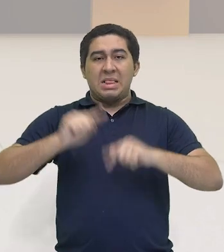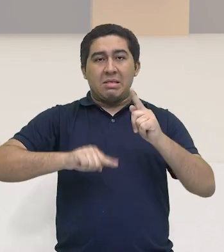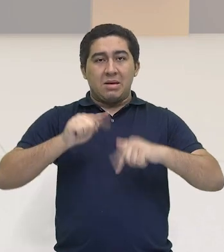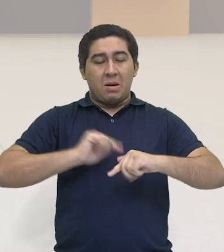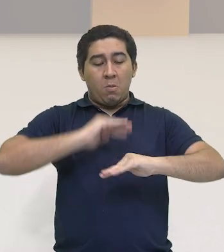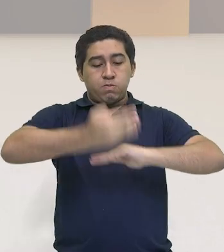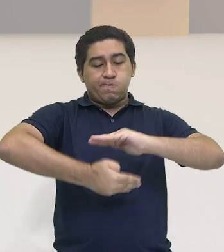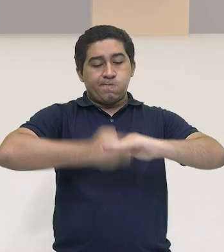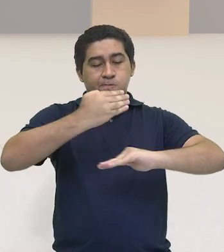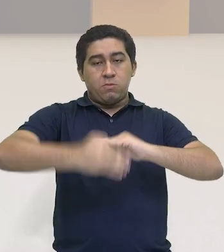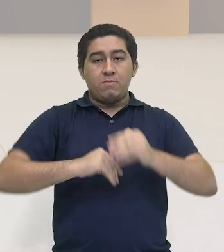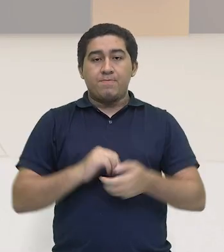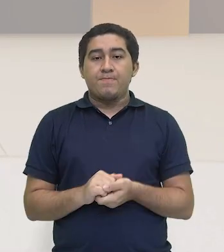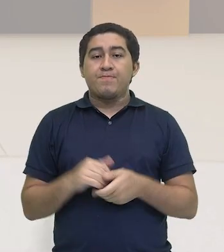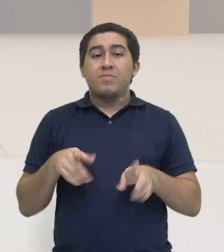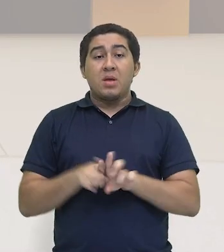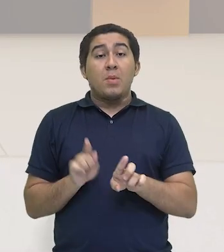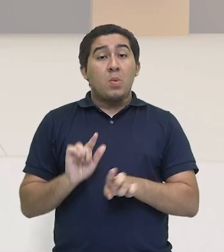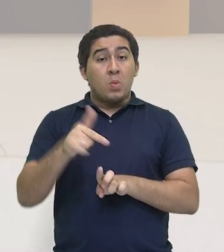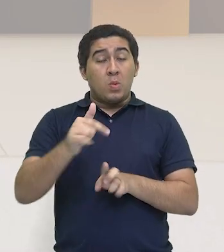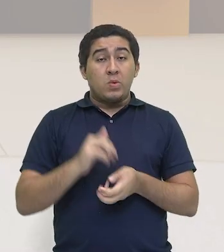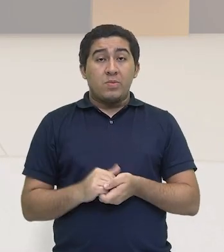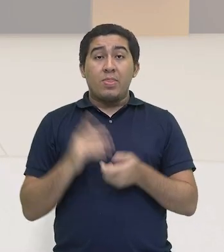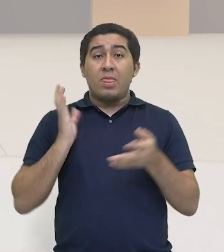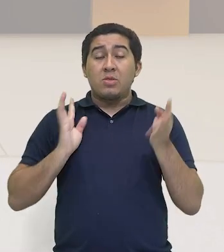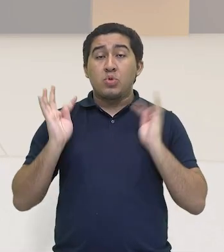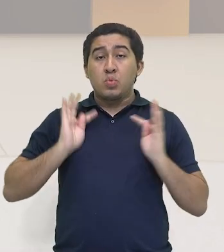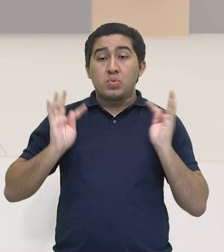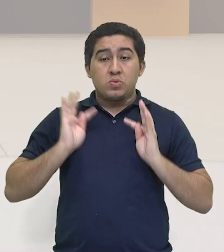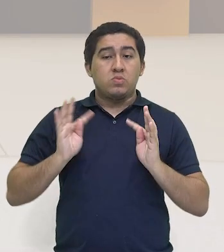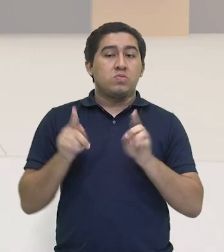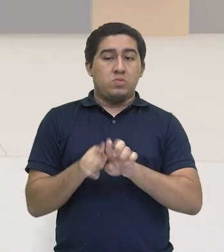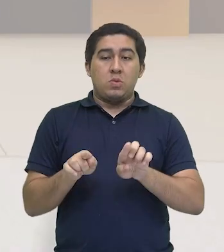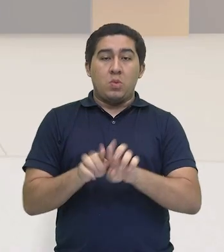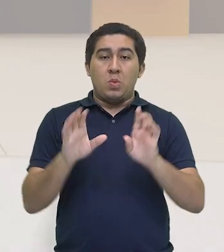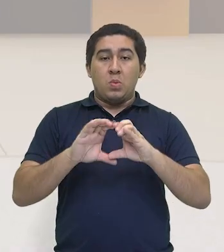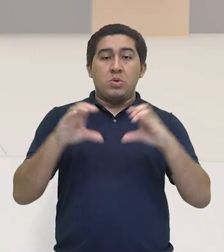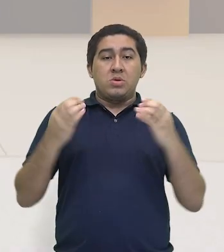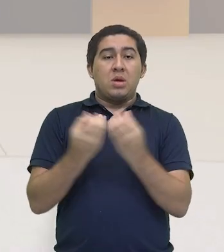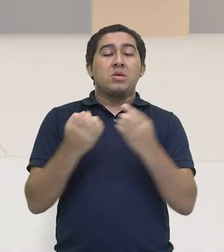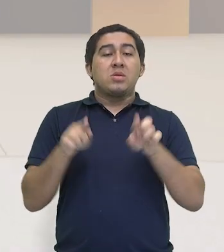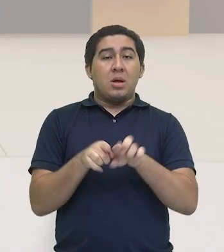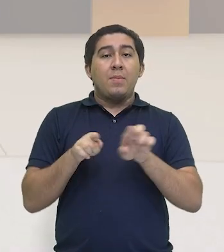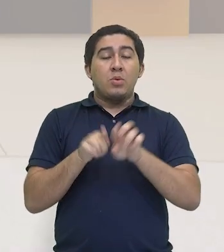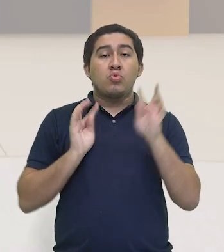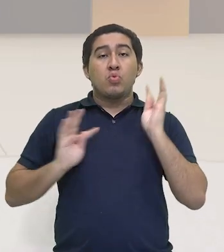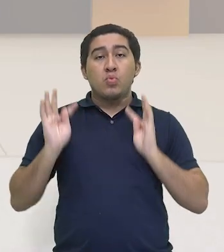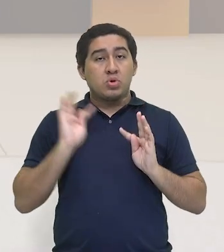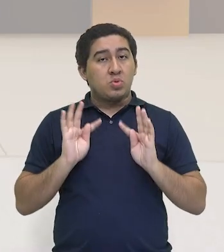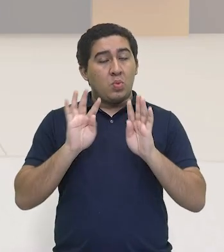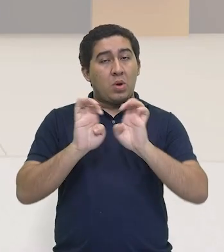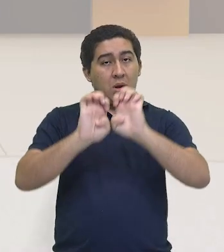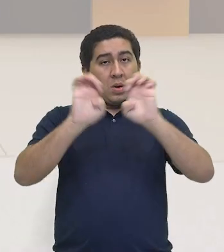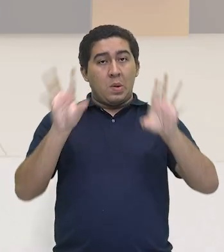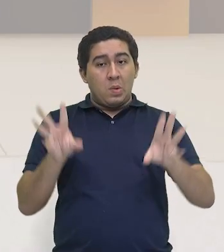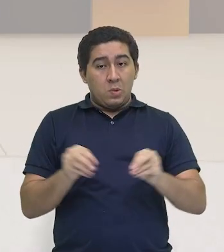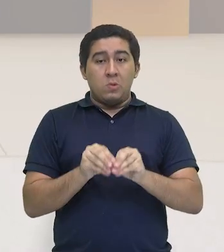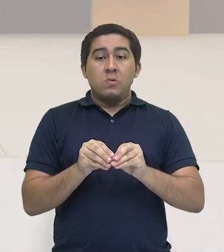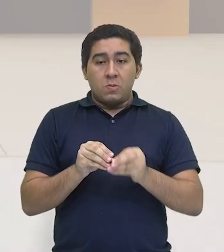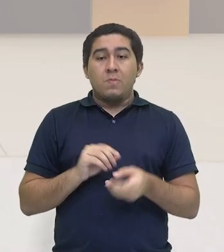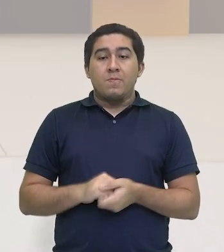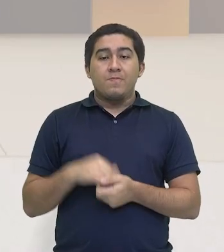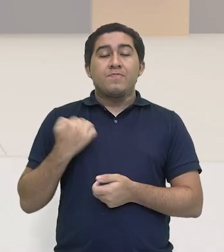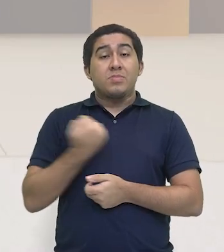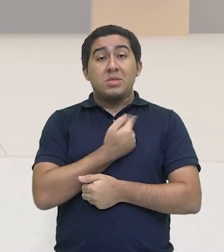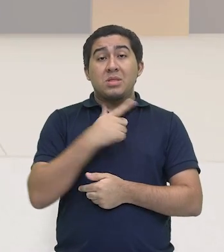aí, nós temos agora falando de guias turísticos, né, comunitários, e o turismo ecológico. Inclusive, quando a gente dá